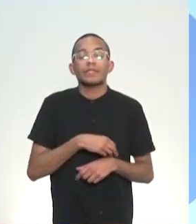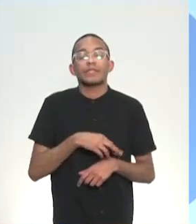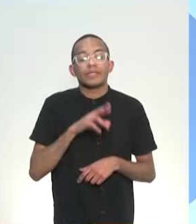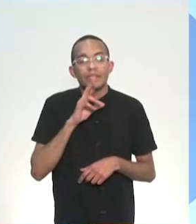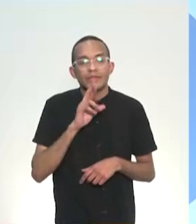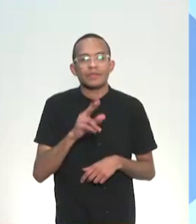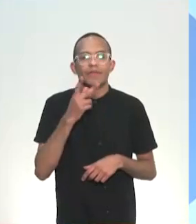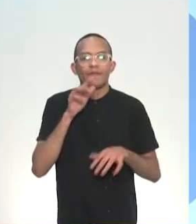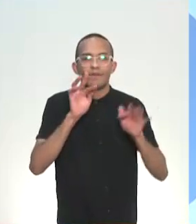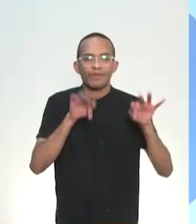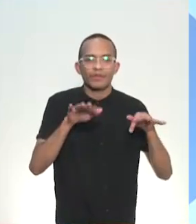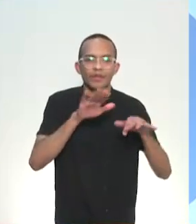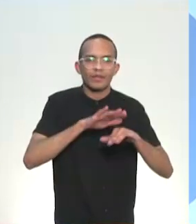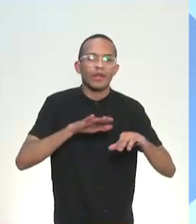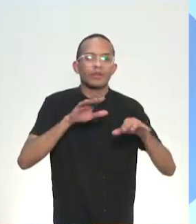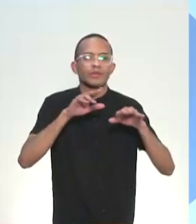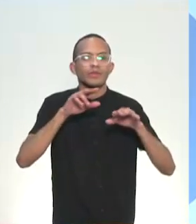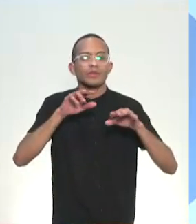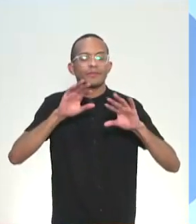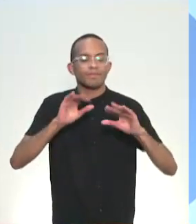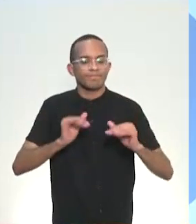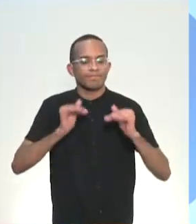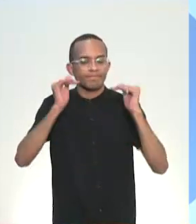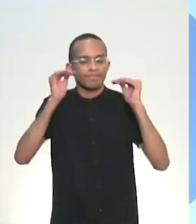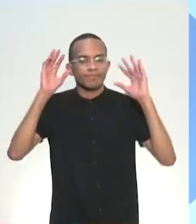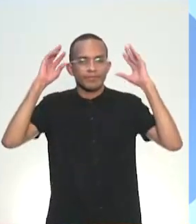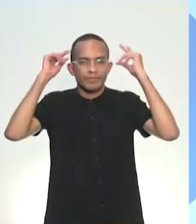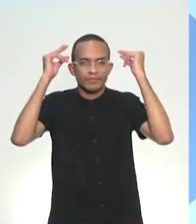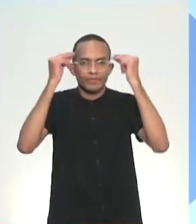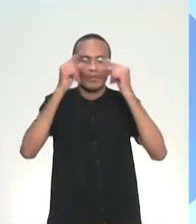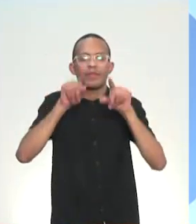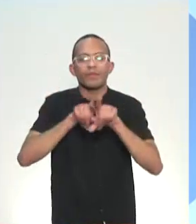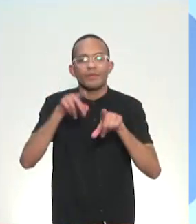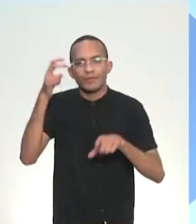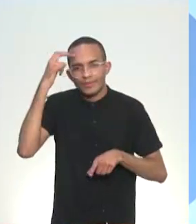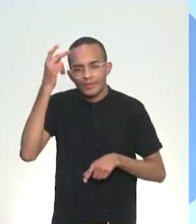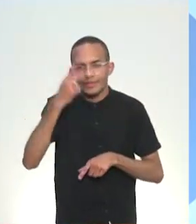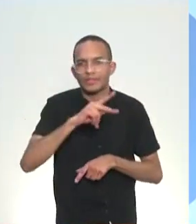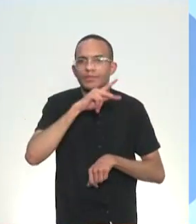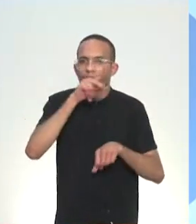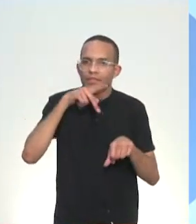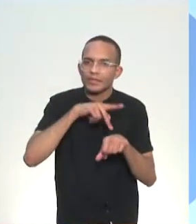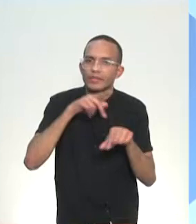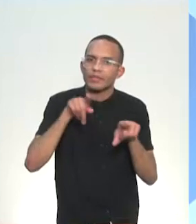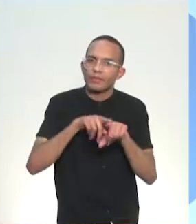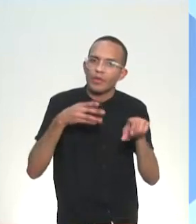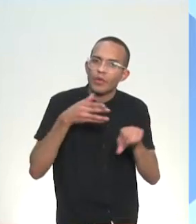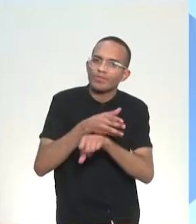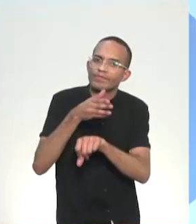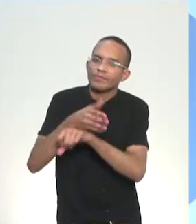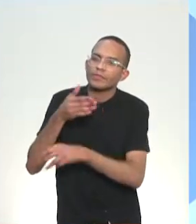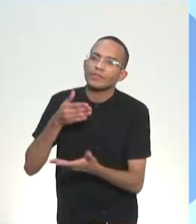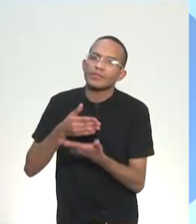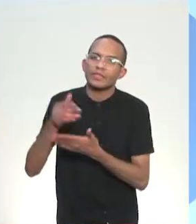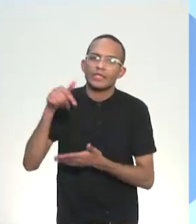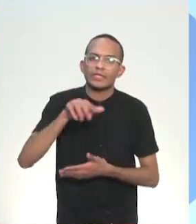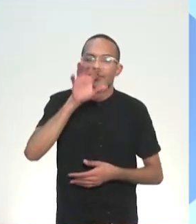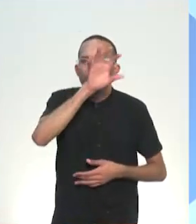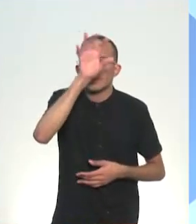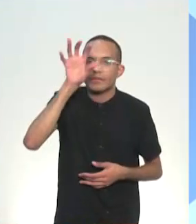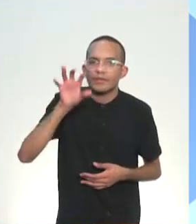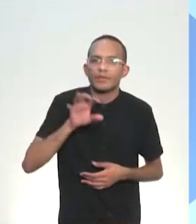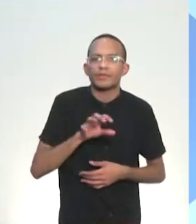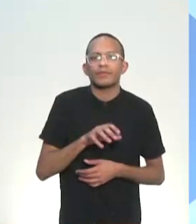resultaram do fim do Império Romano, né? E depois, com o processo de colonização, a cultura desses países foi sendo introduzida aqui no